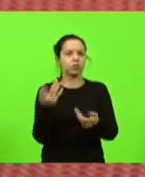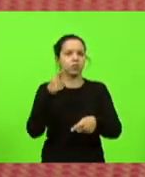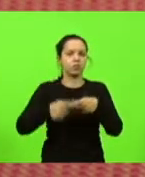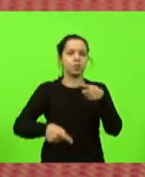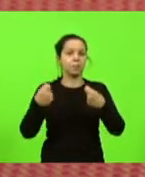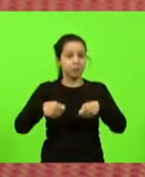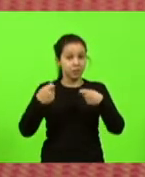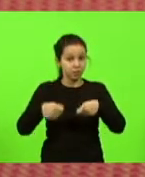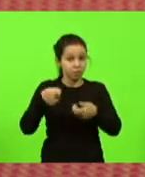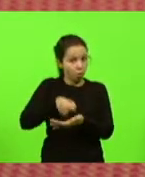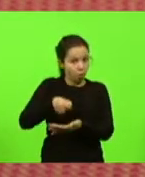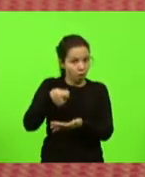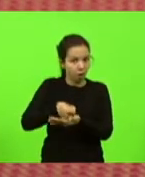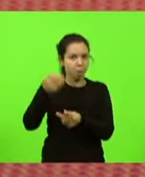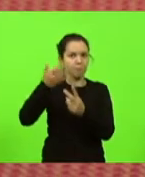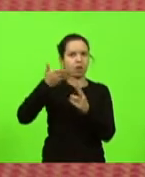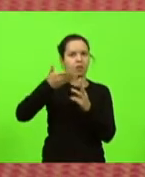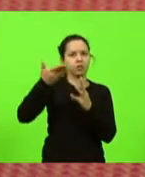parcelamento.